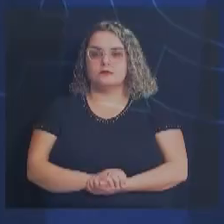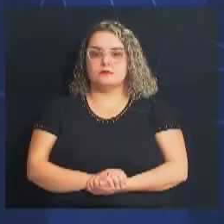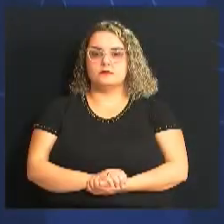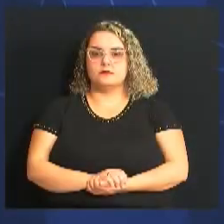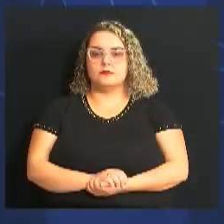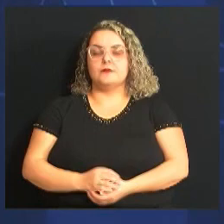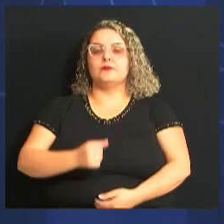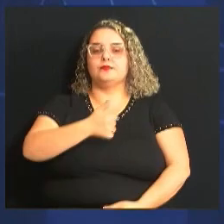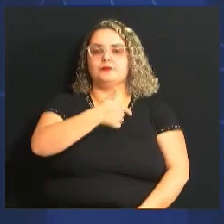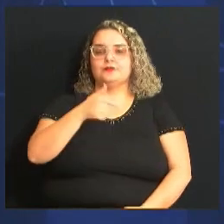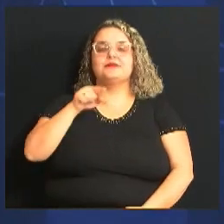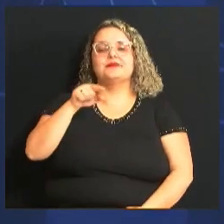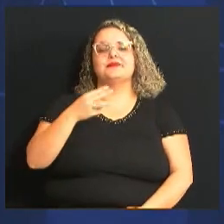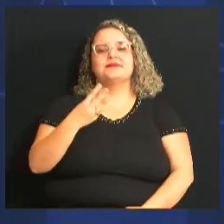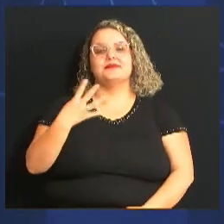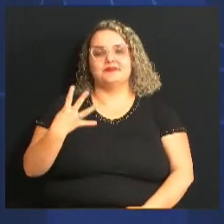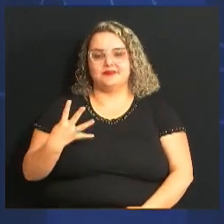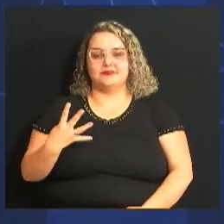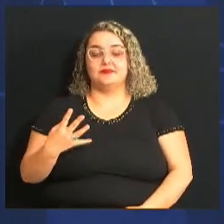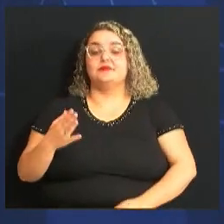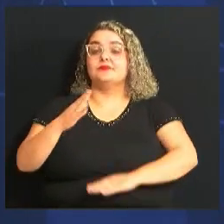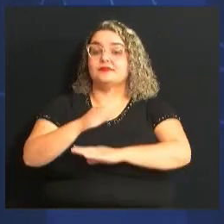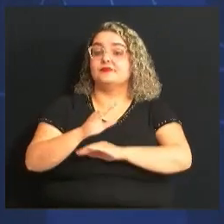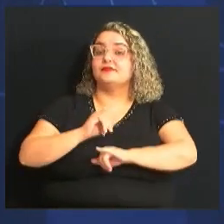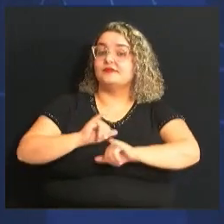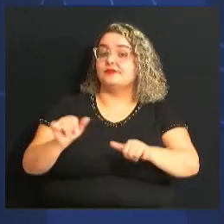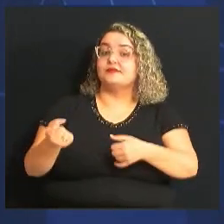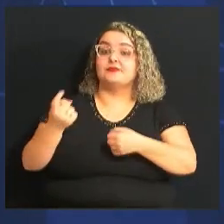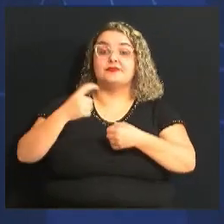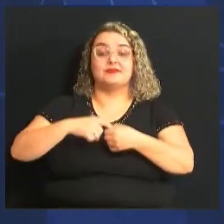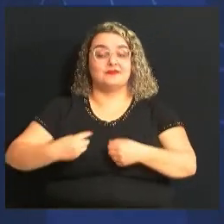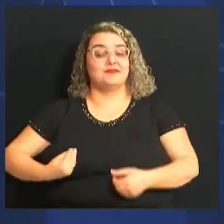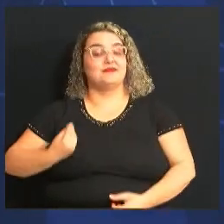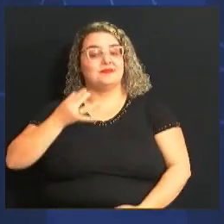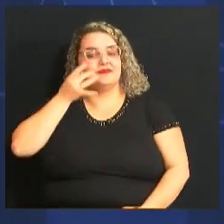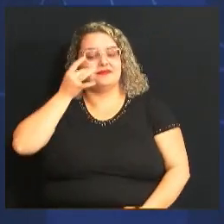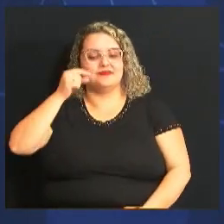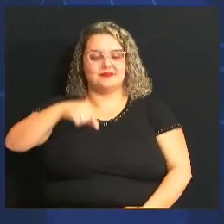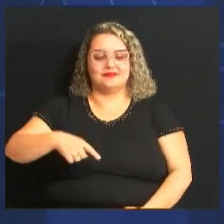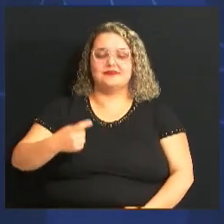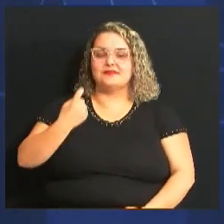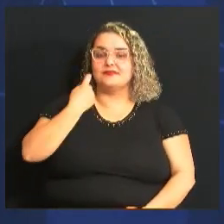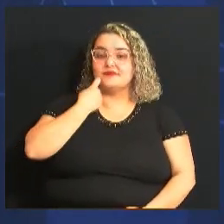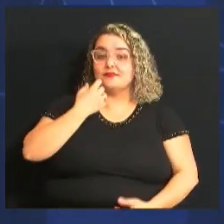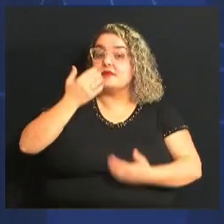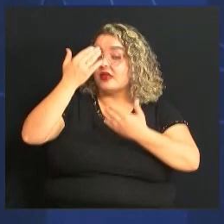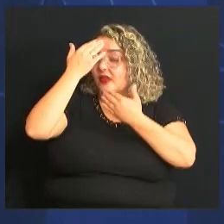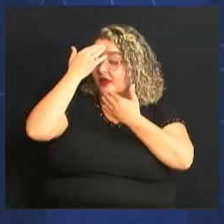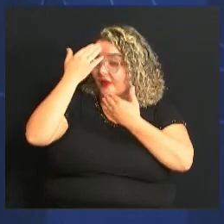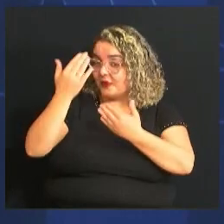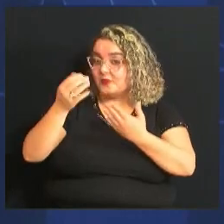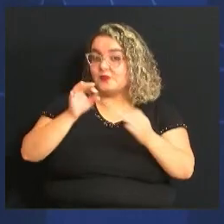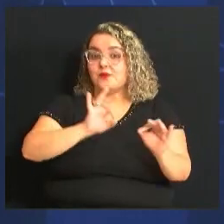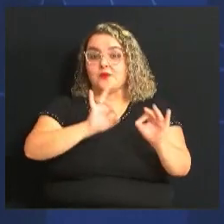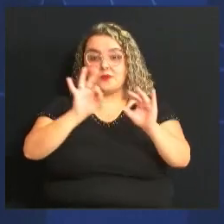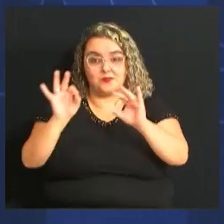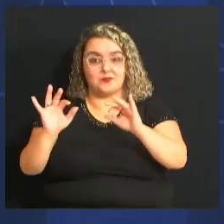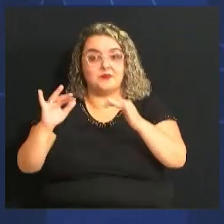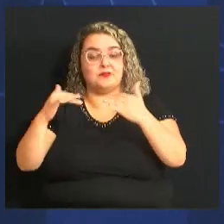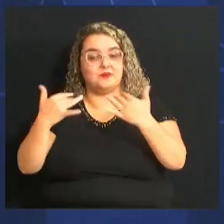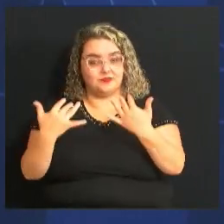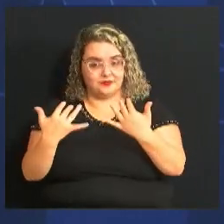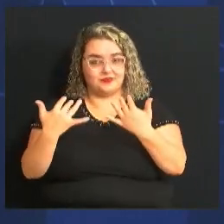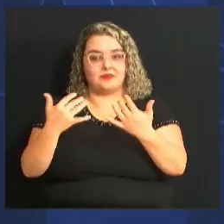Meio-dia e 34, Câmara Notícia de volta ao vivo nesta sexta-feira. Muito obrigado pela sua companhia, pela